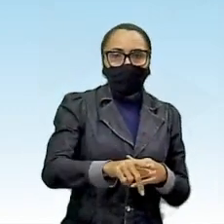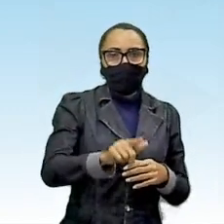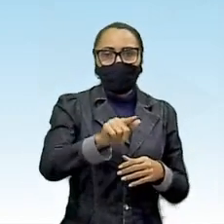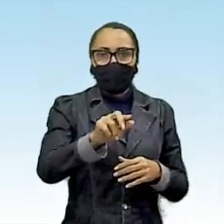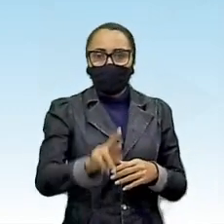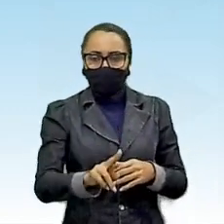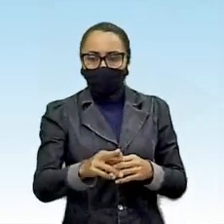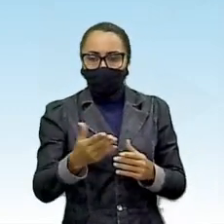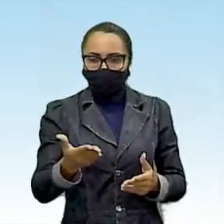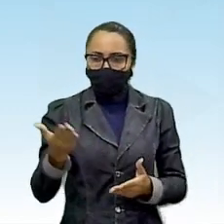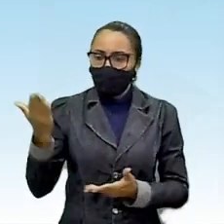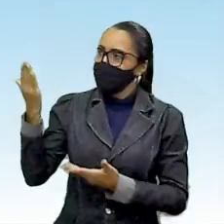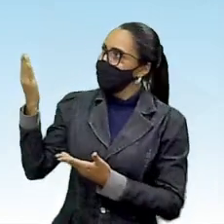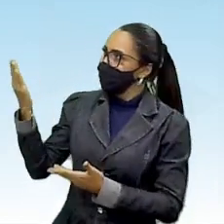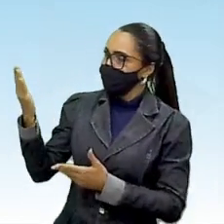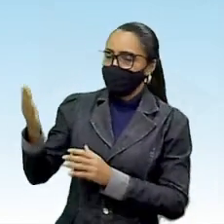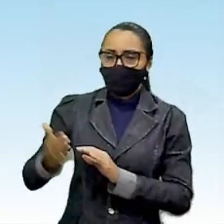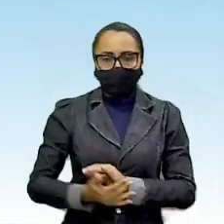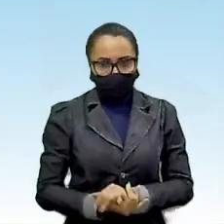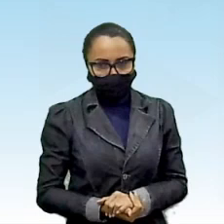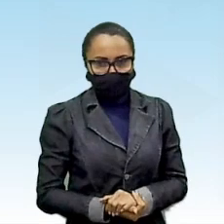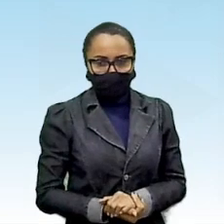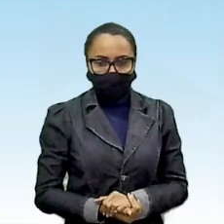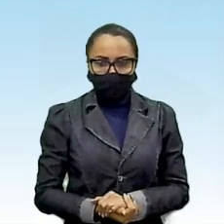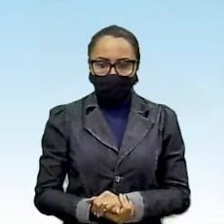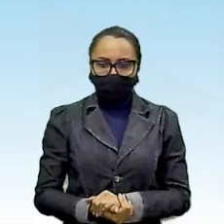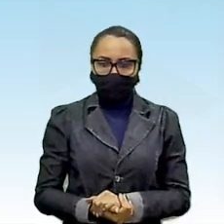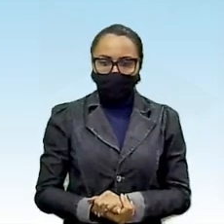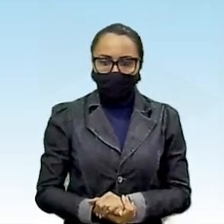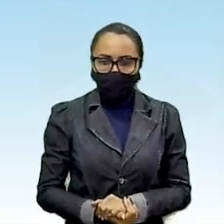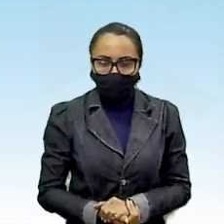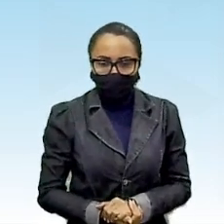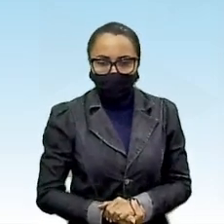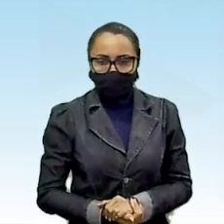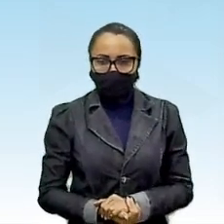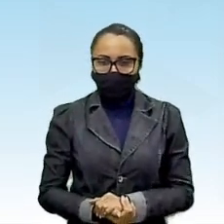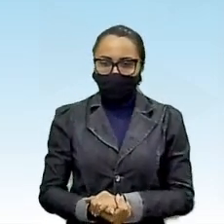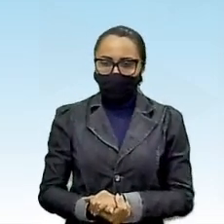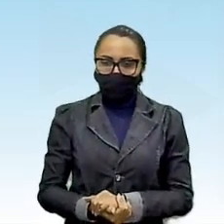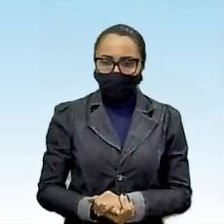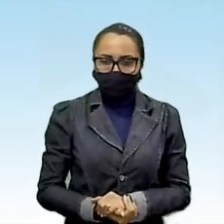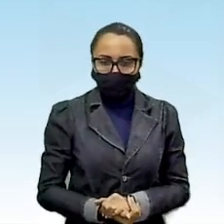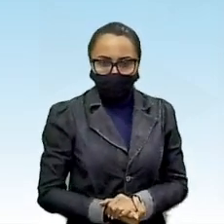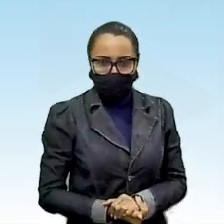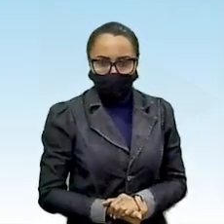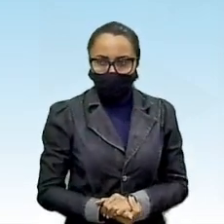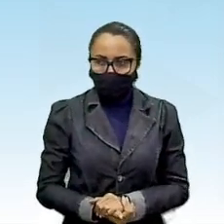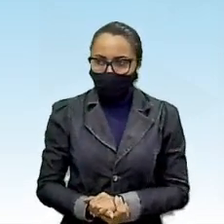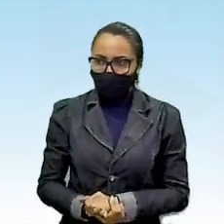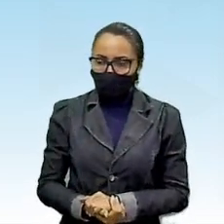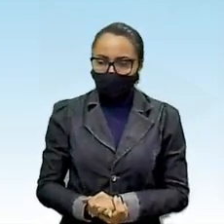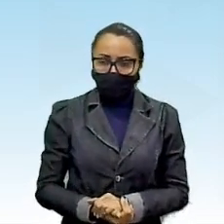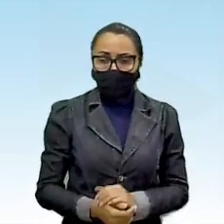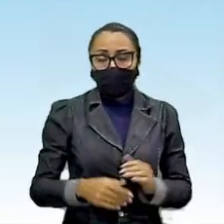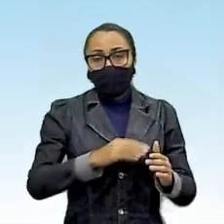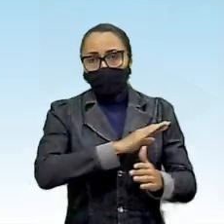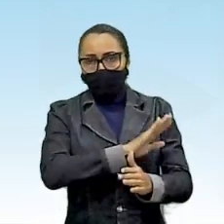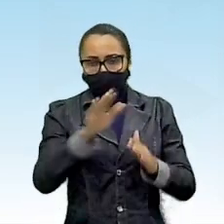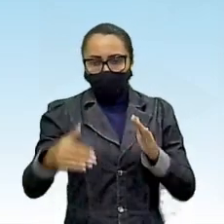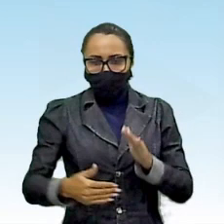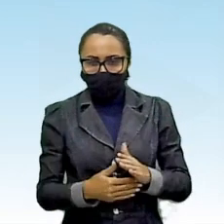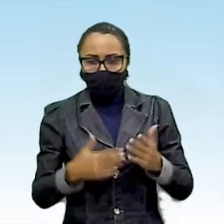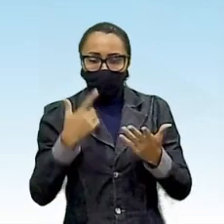ator principal, o PGR, né, da nossa NR1. E aí, todos os PCMATs,